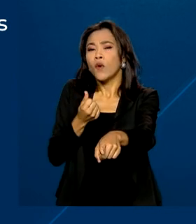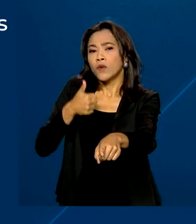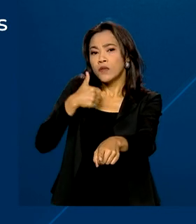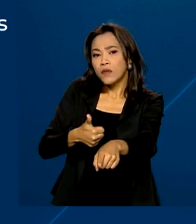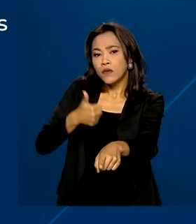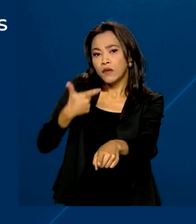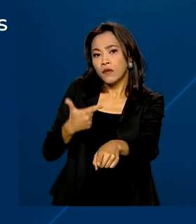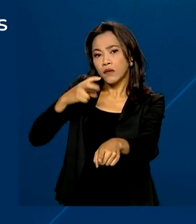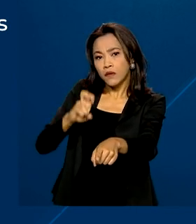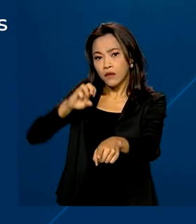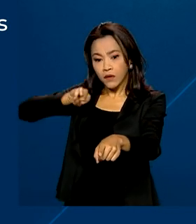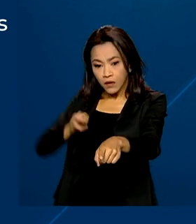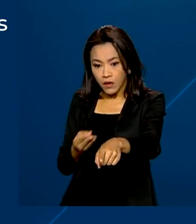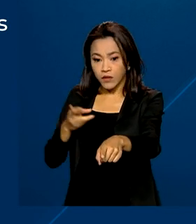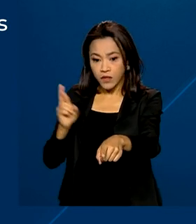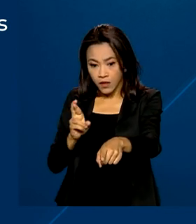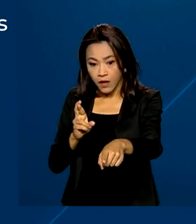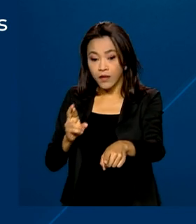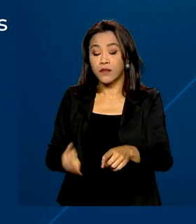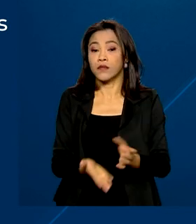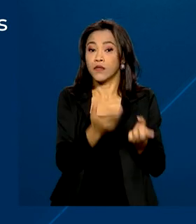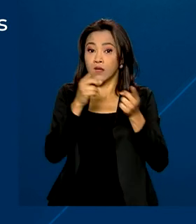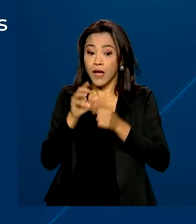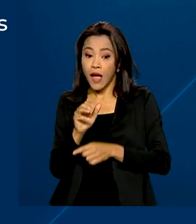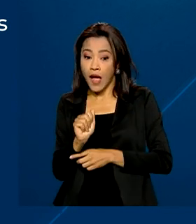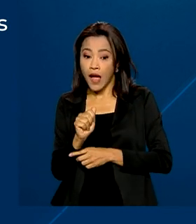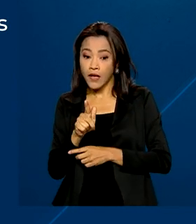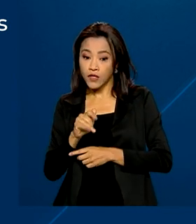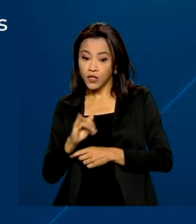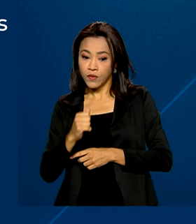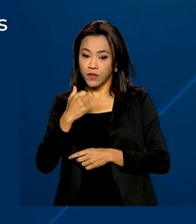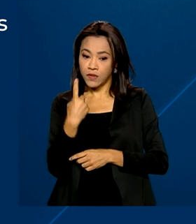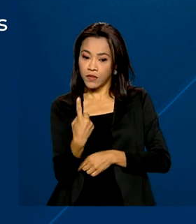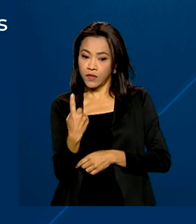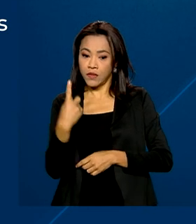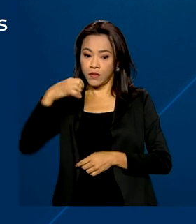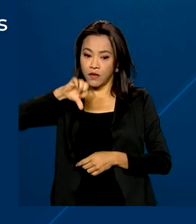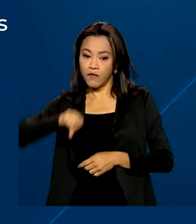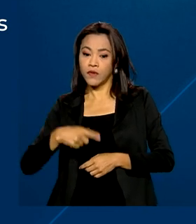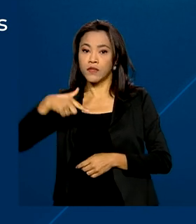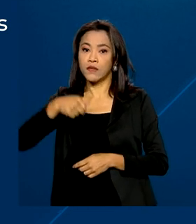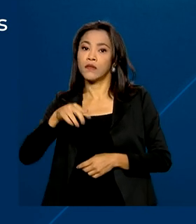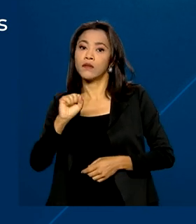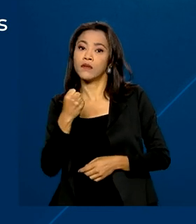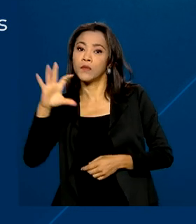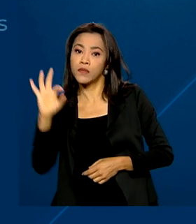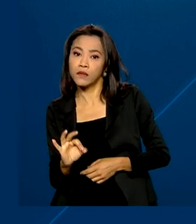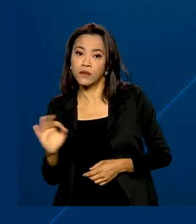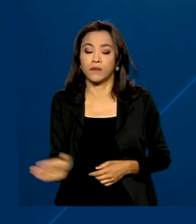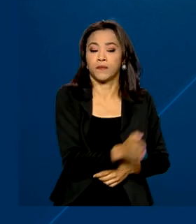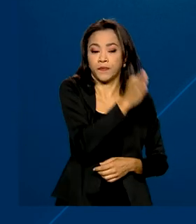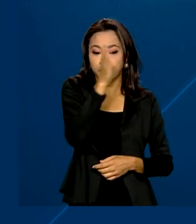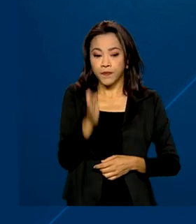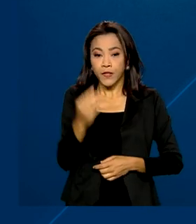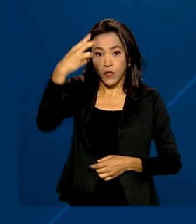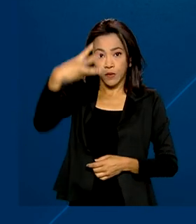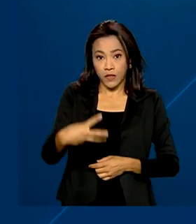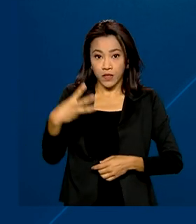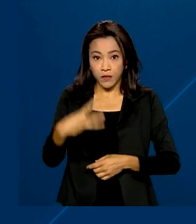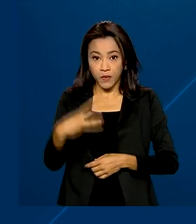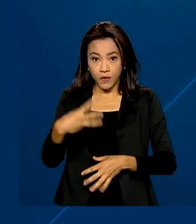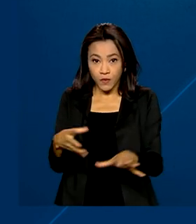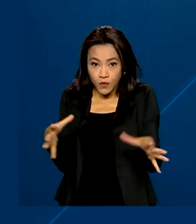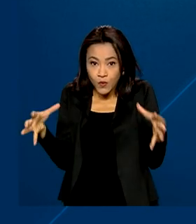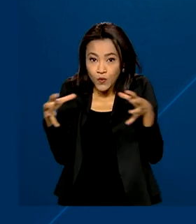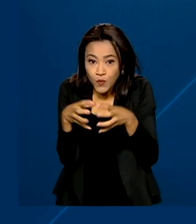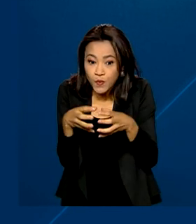125 milhões de reais Ágio de 119,6 e tenta o cento e o terceiro e